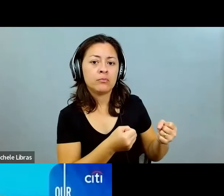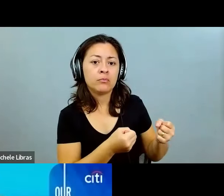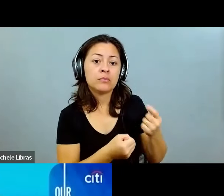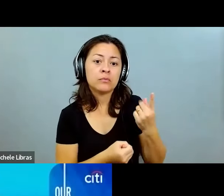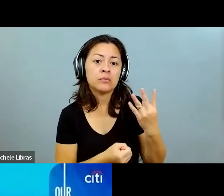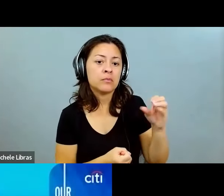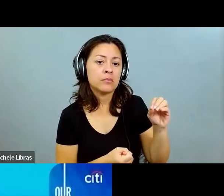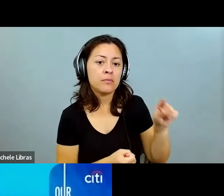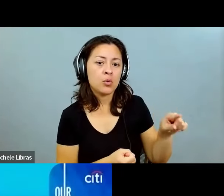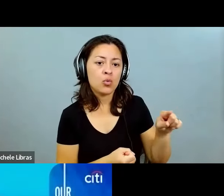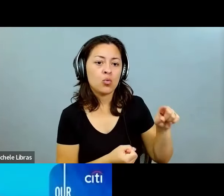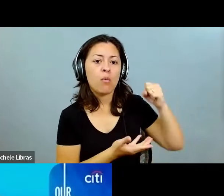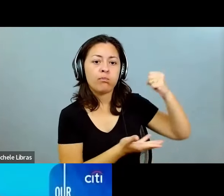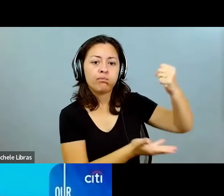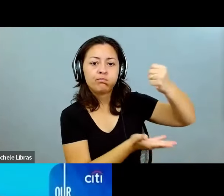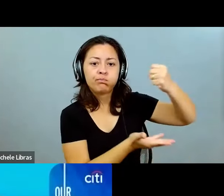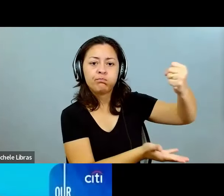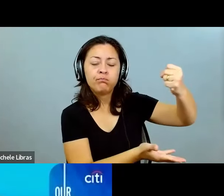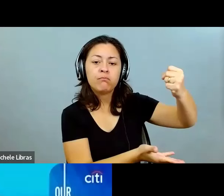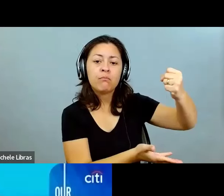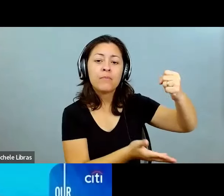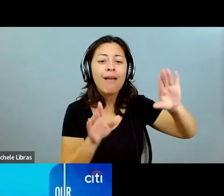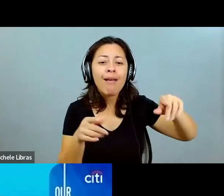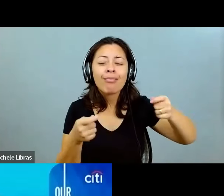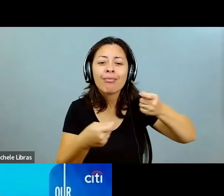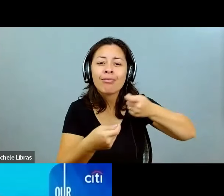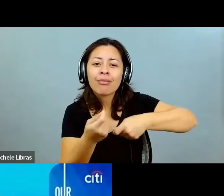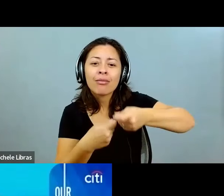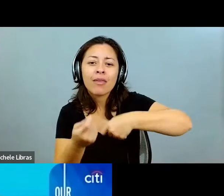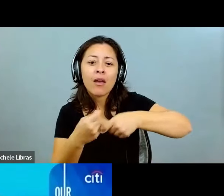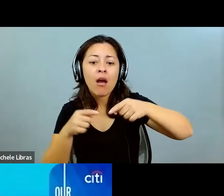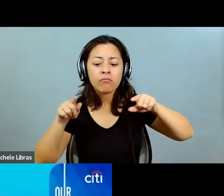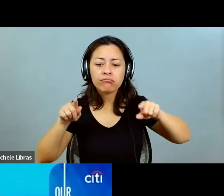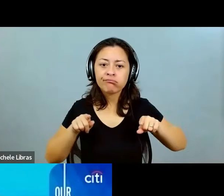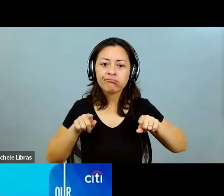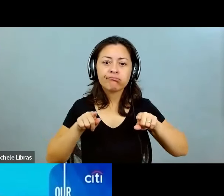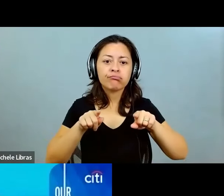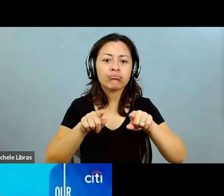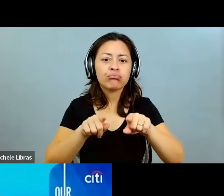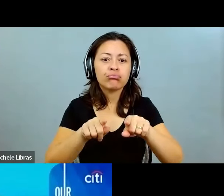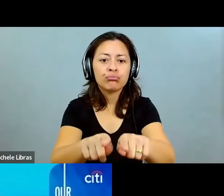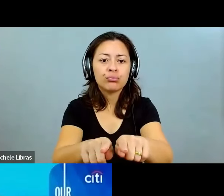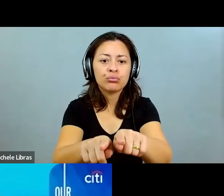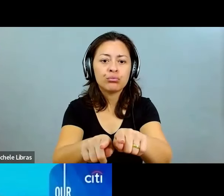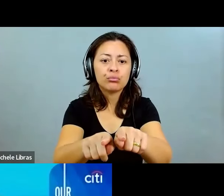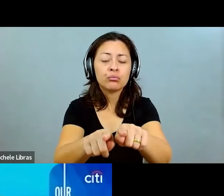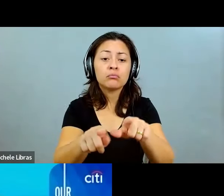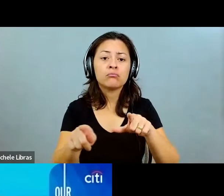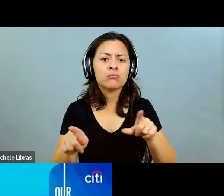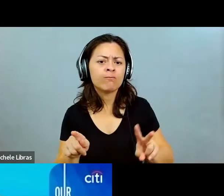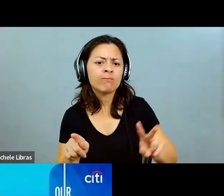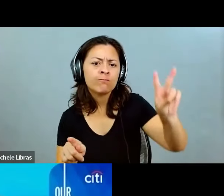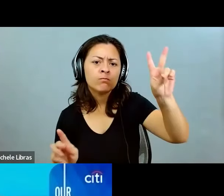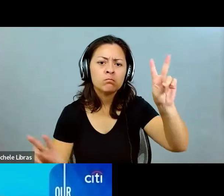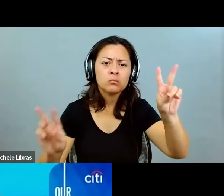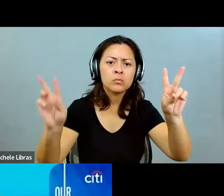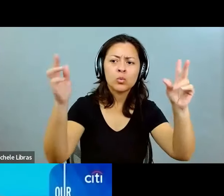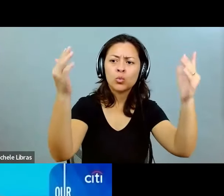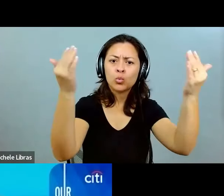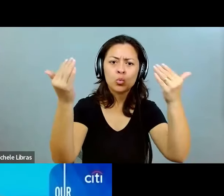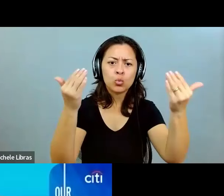sacas então então é é um negócio sinérgico eh que gera valor adicional no